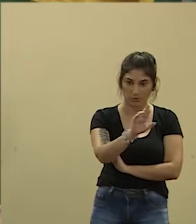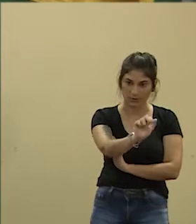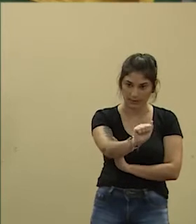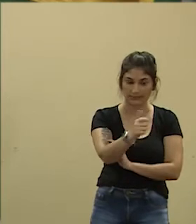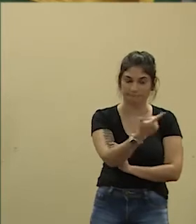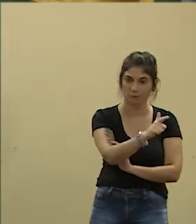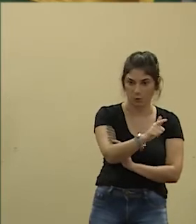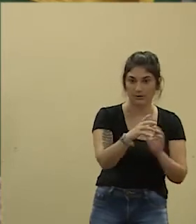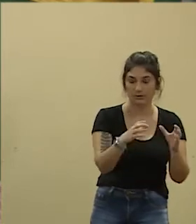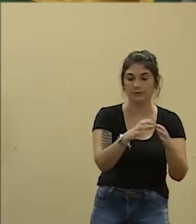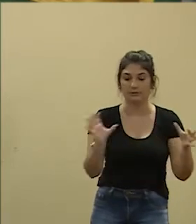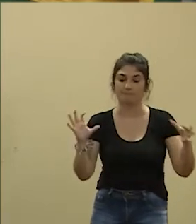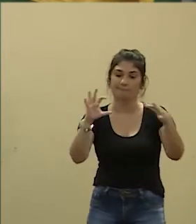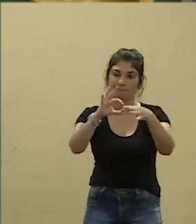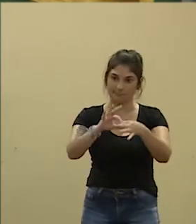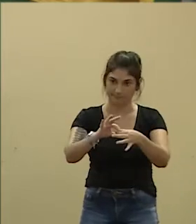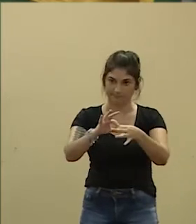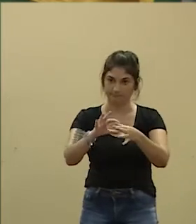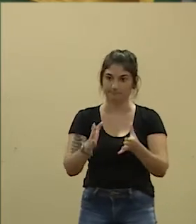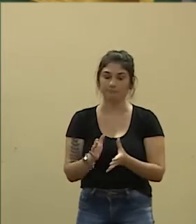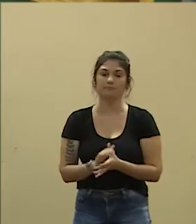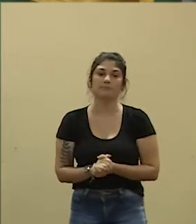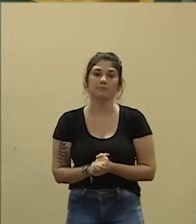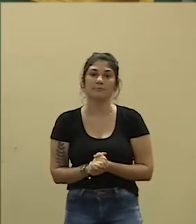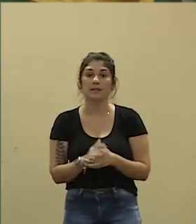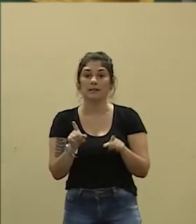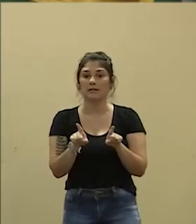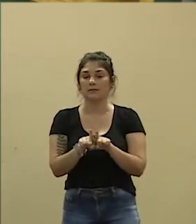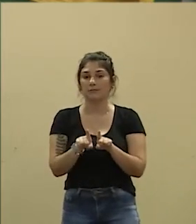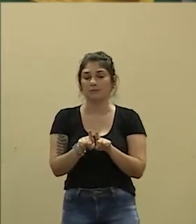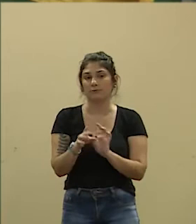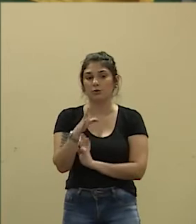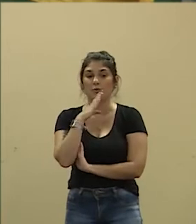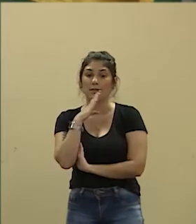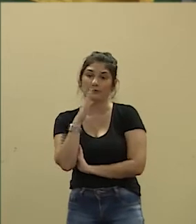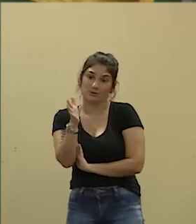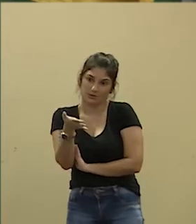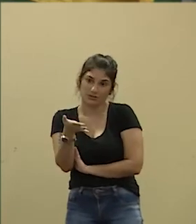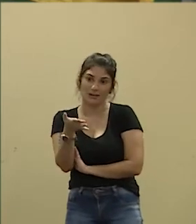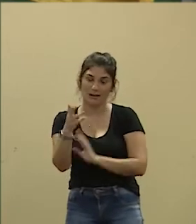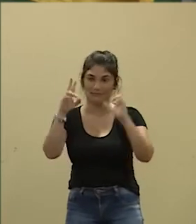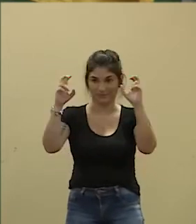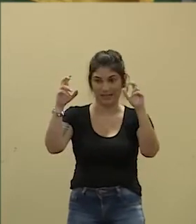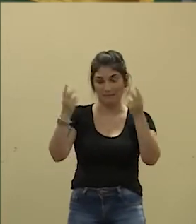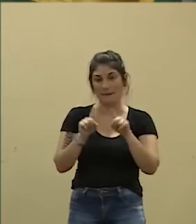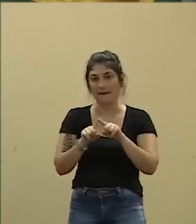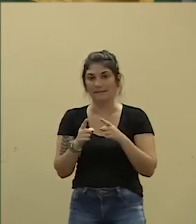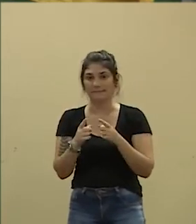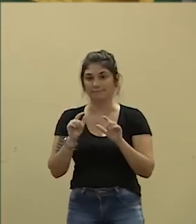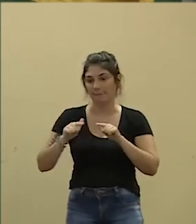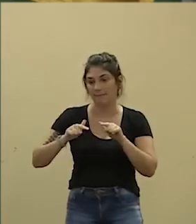tenho um pouco também de familiaridade com o tema porque é trabalhei né com